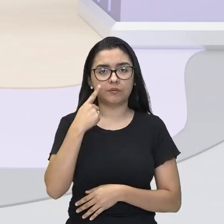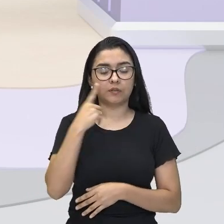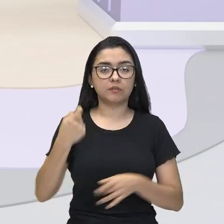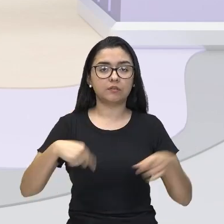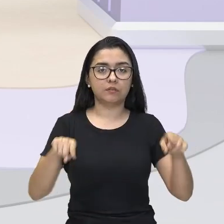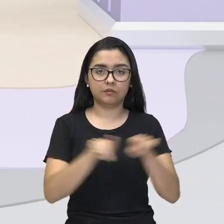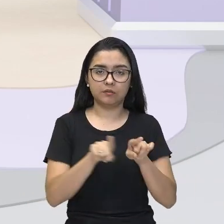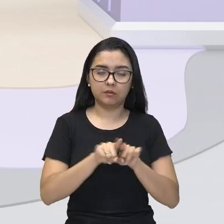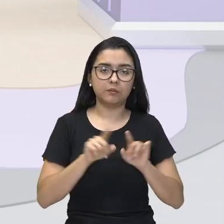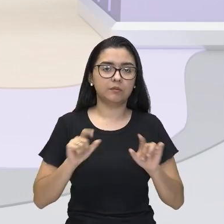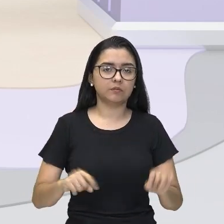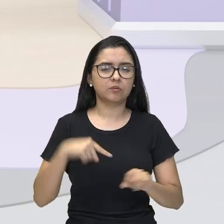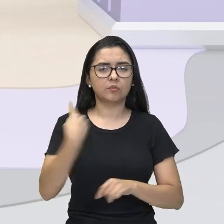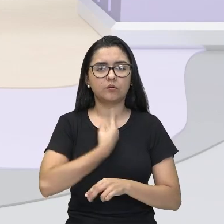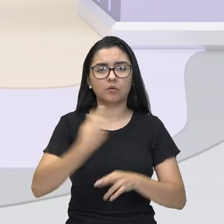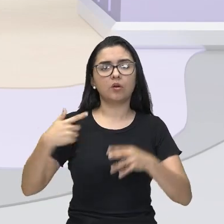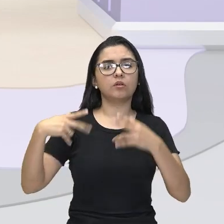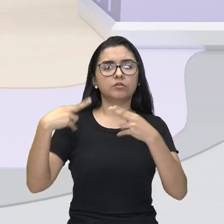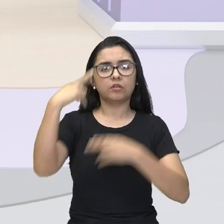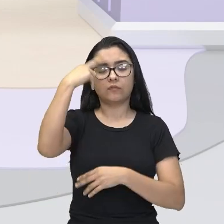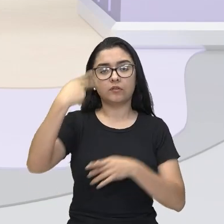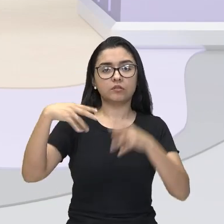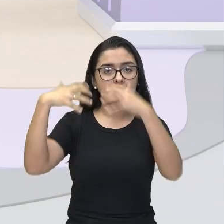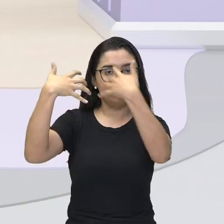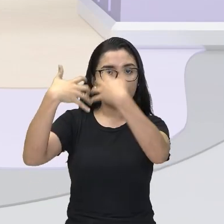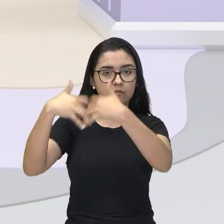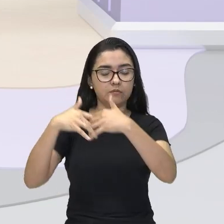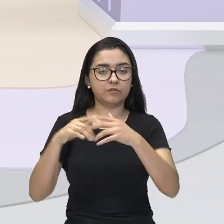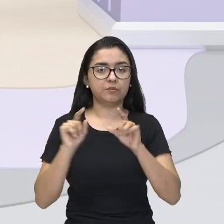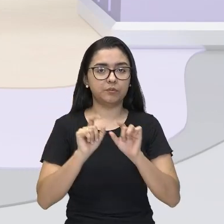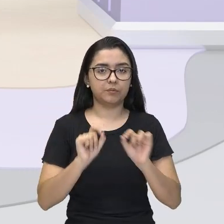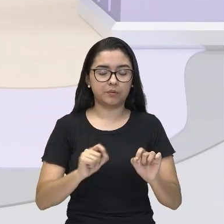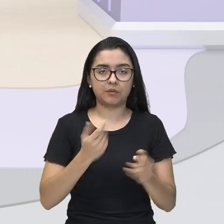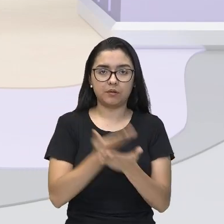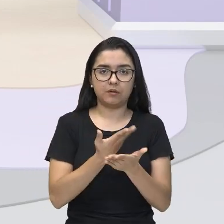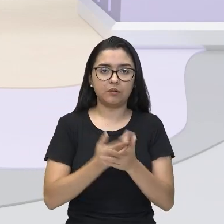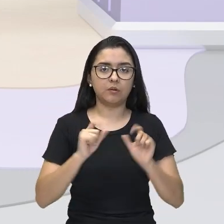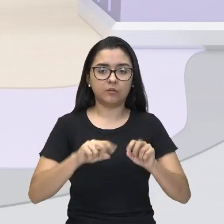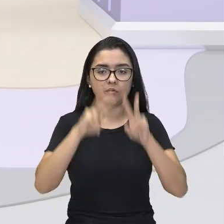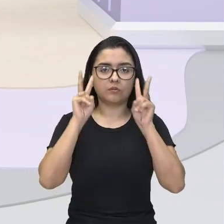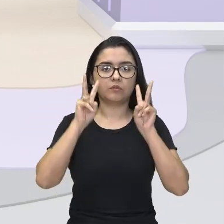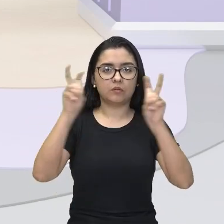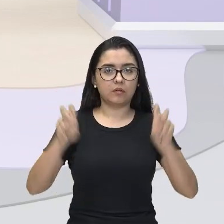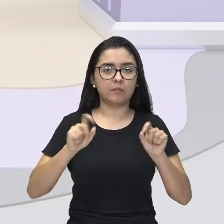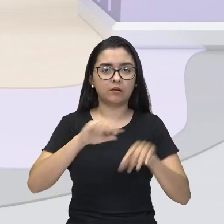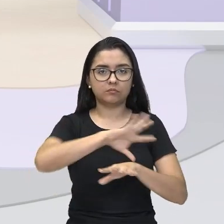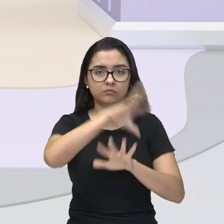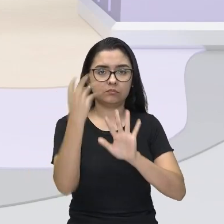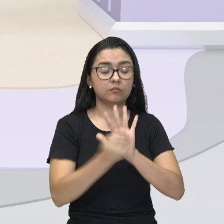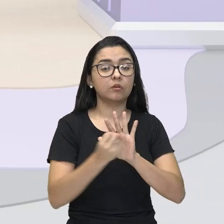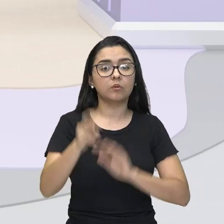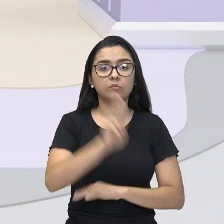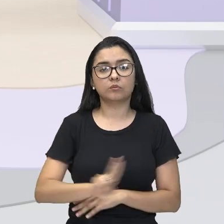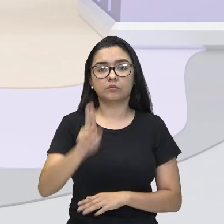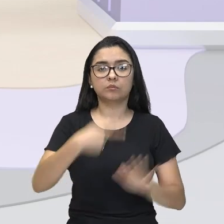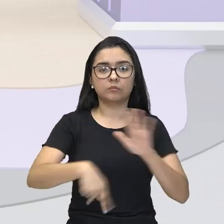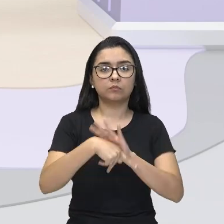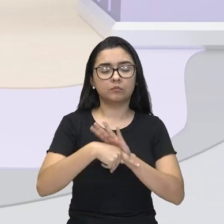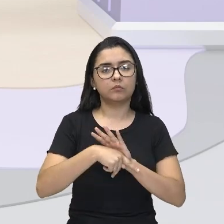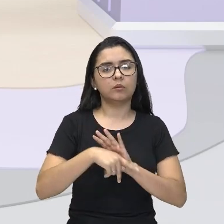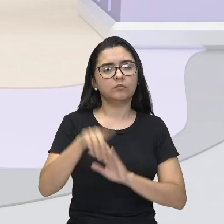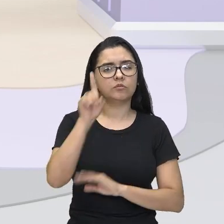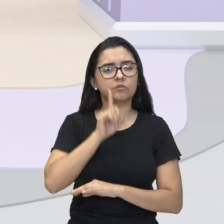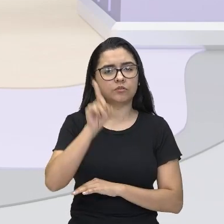nós vamos refletir nesta aula sobre os símbolos usados no nosso